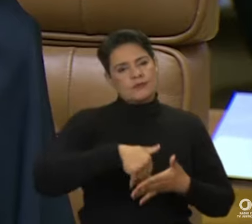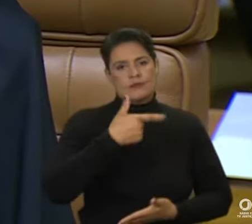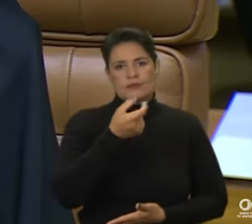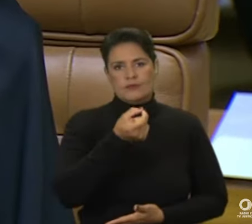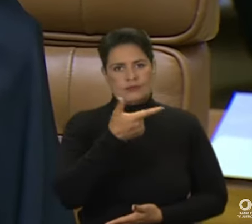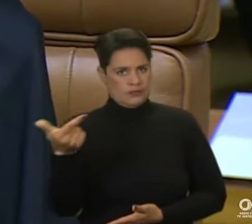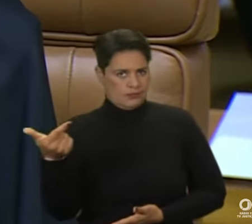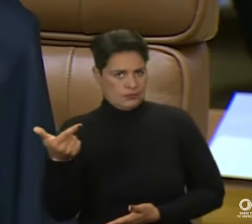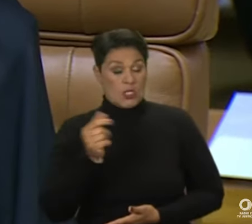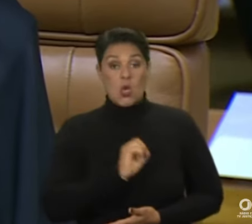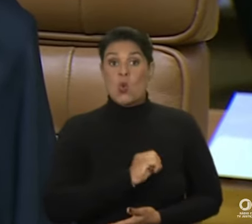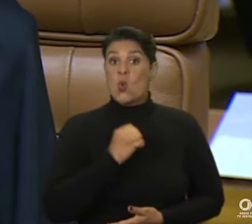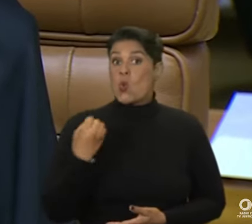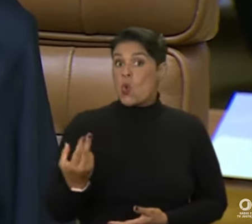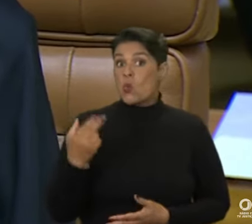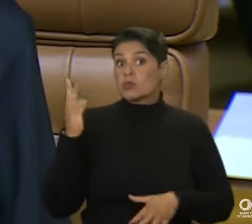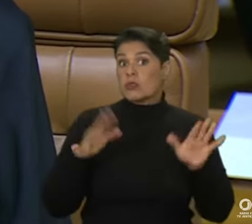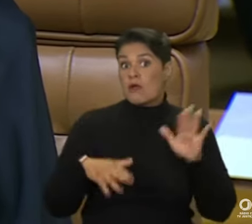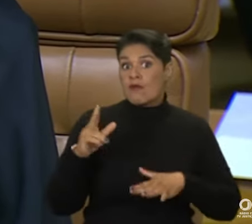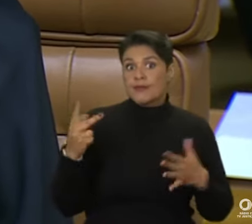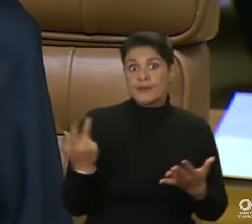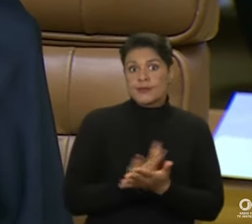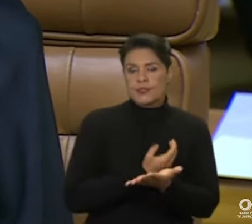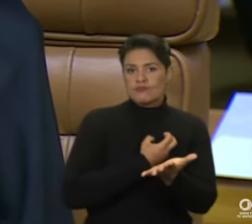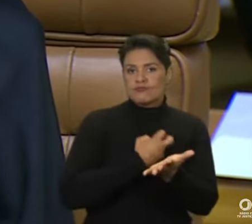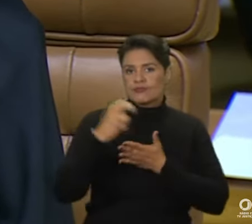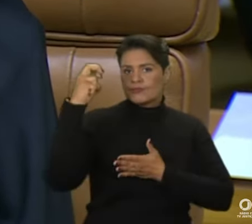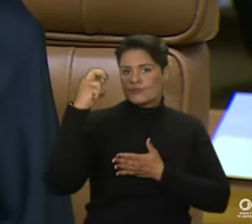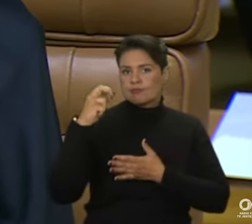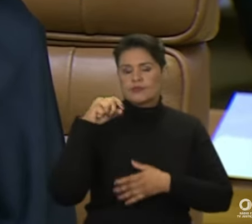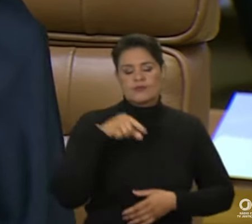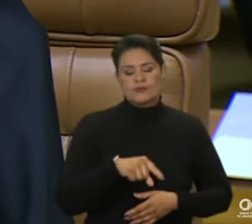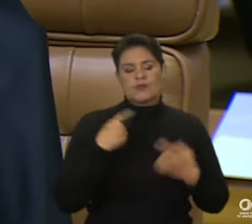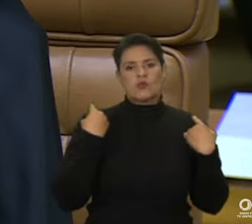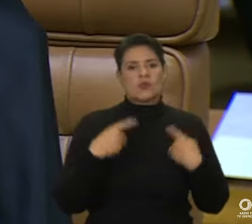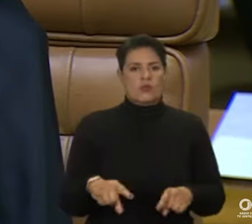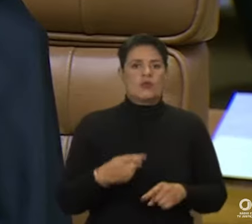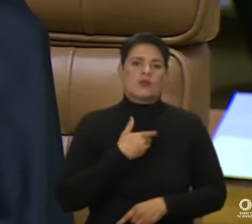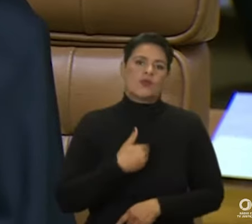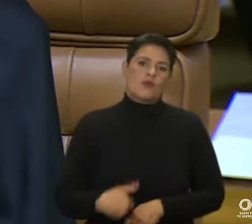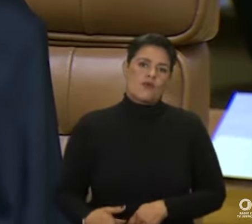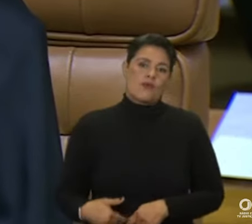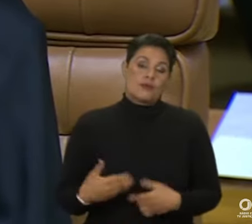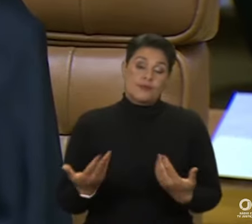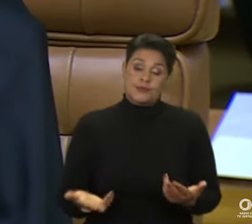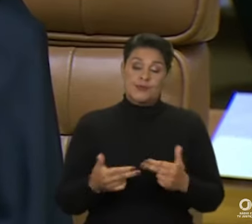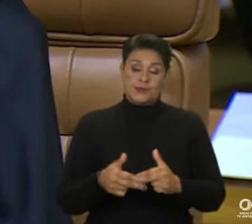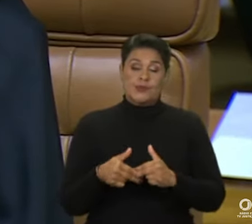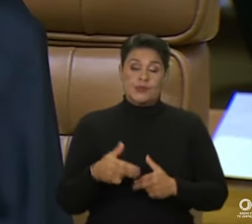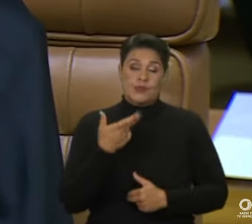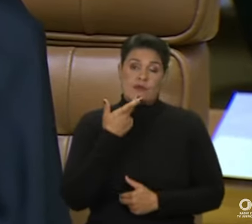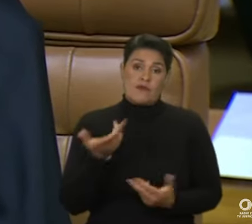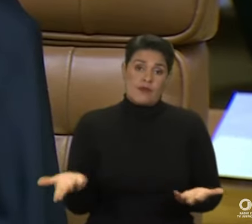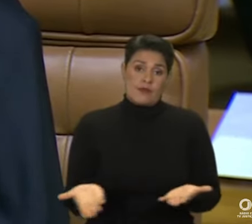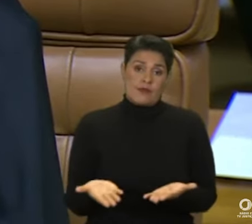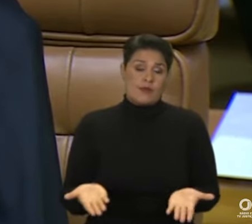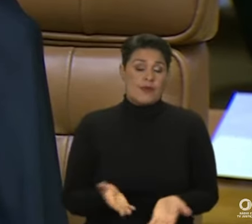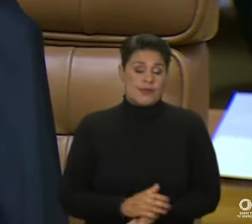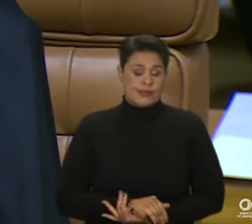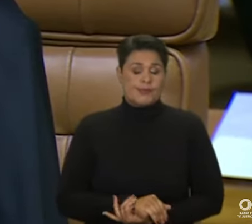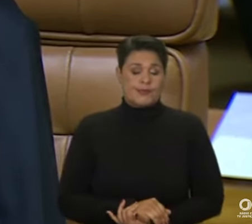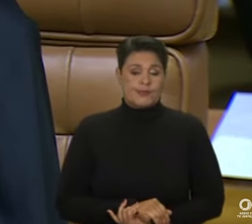no limite, em um golpe de Estado. É disso que se cuida, e esse pano